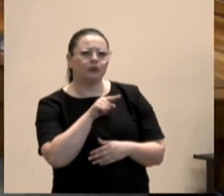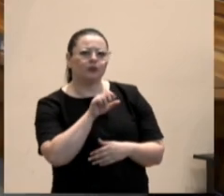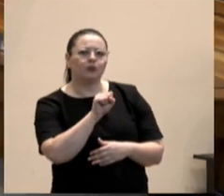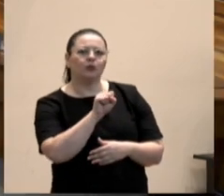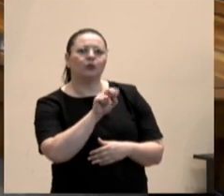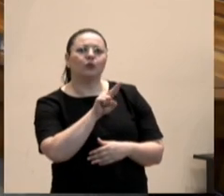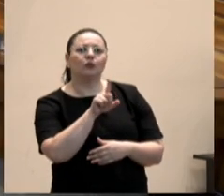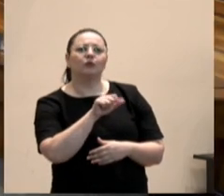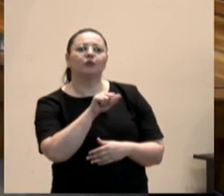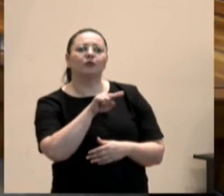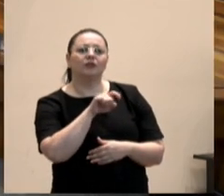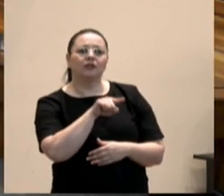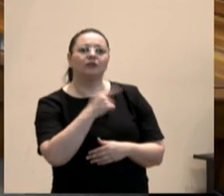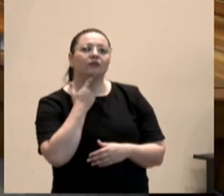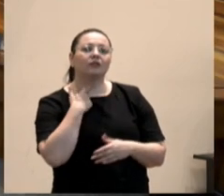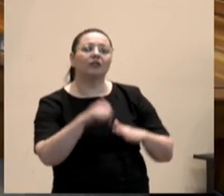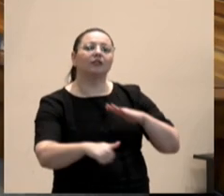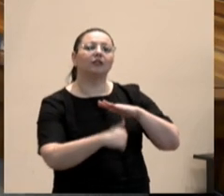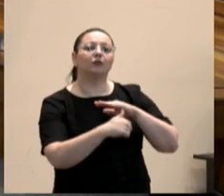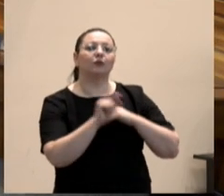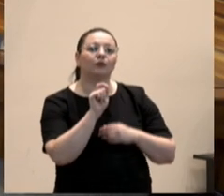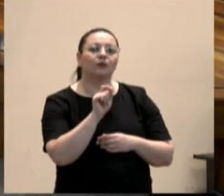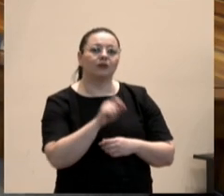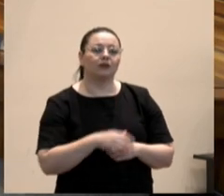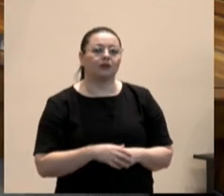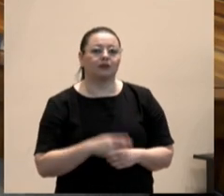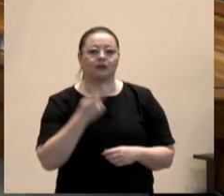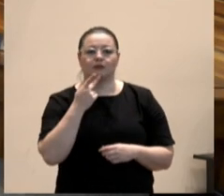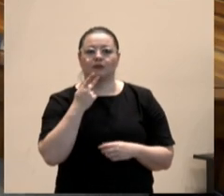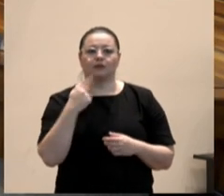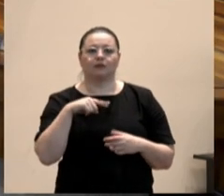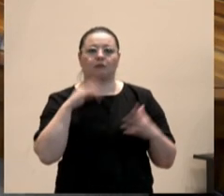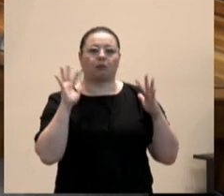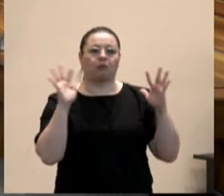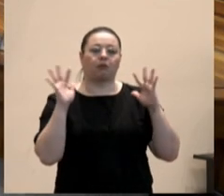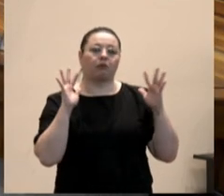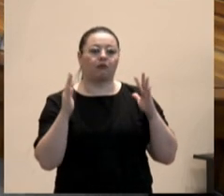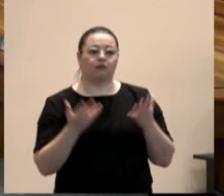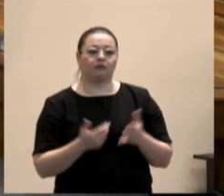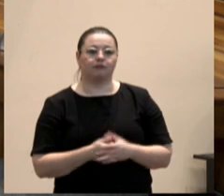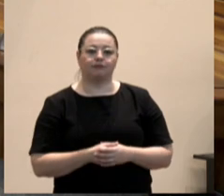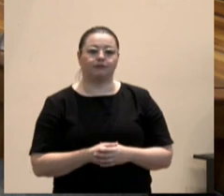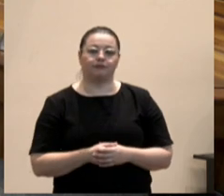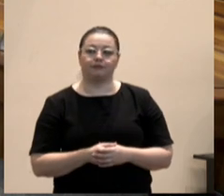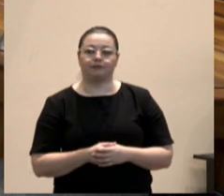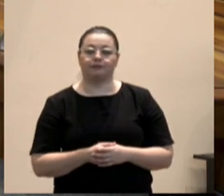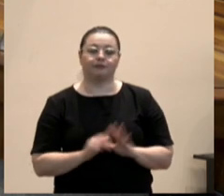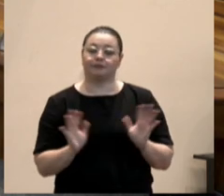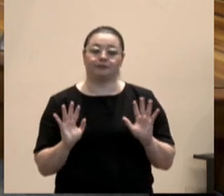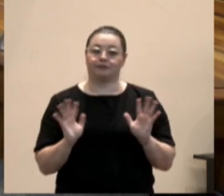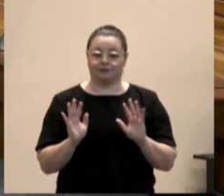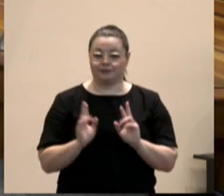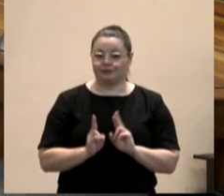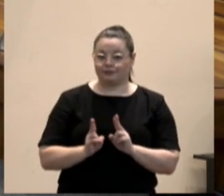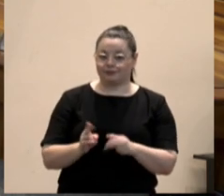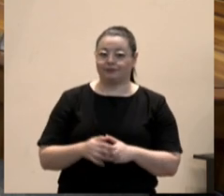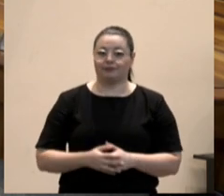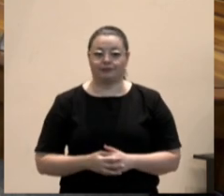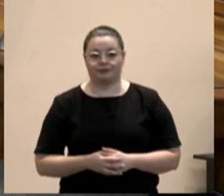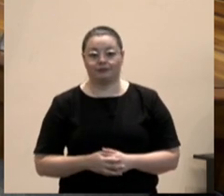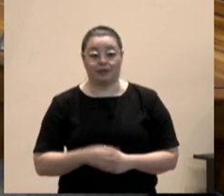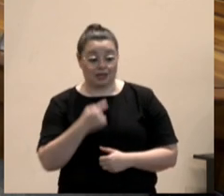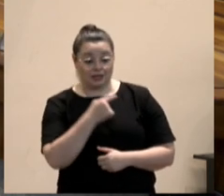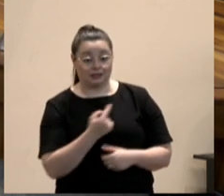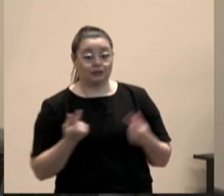aí? Nós te admiramos, mas nós não invejamos. Então, vamos lá. Então, esse é o dinheiro que precisaria